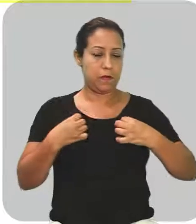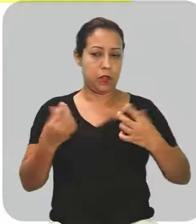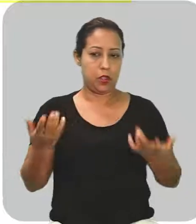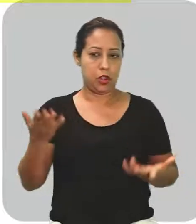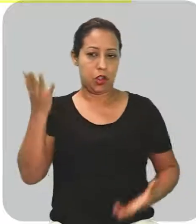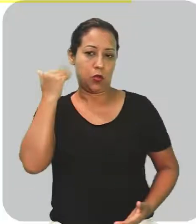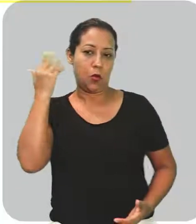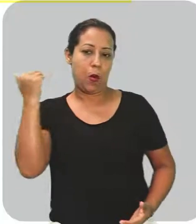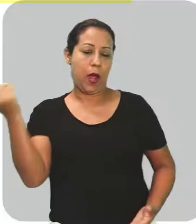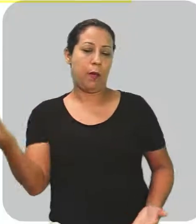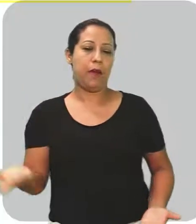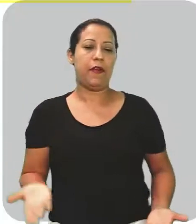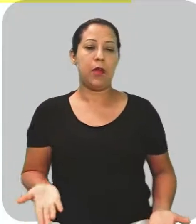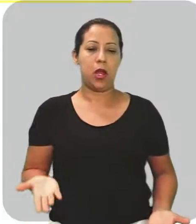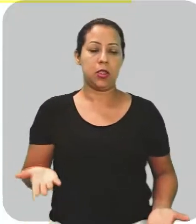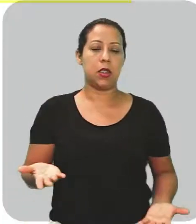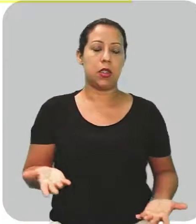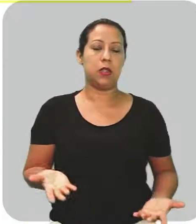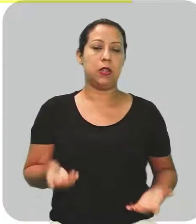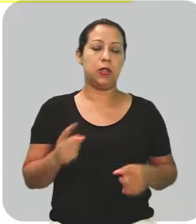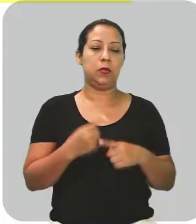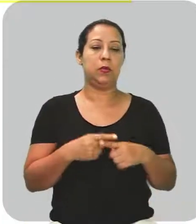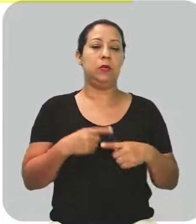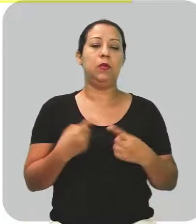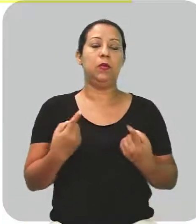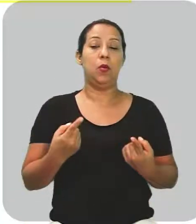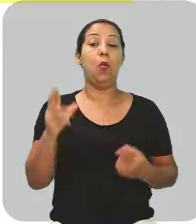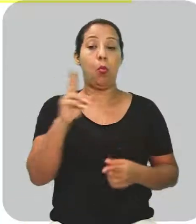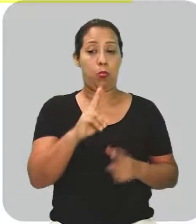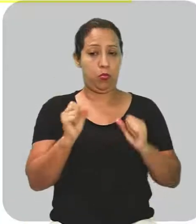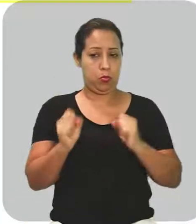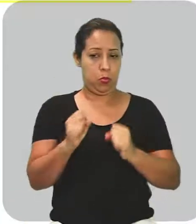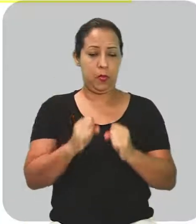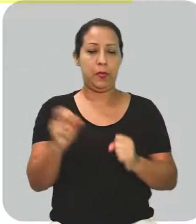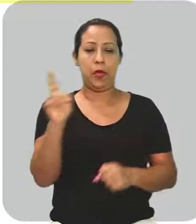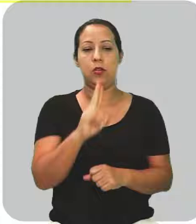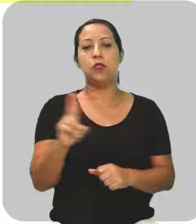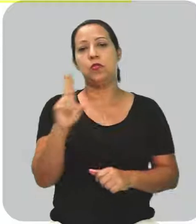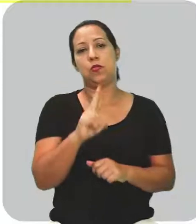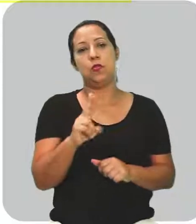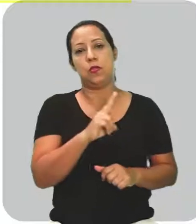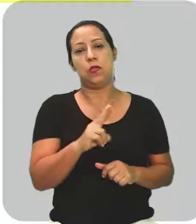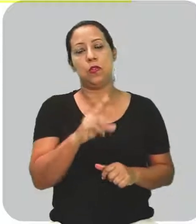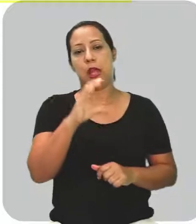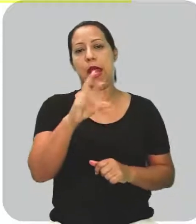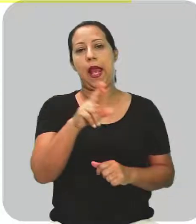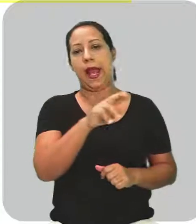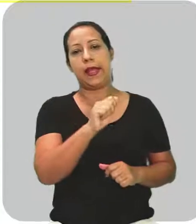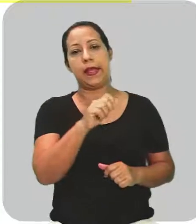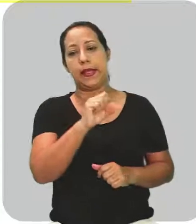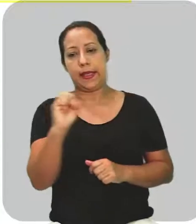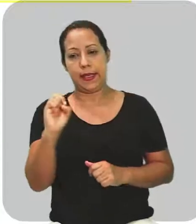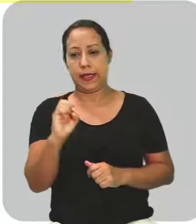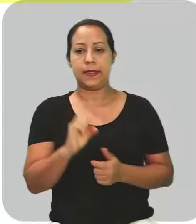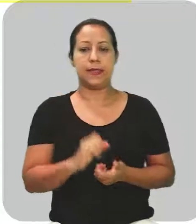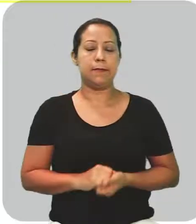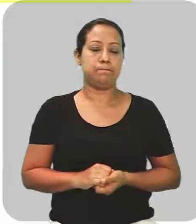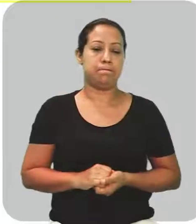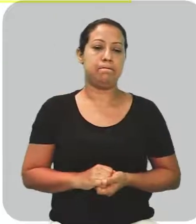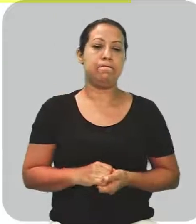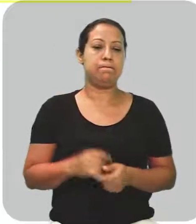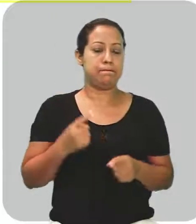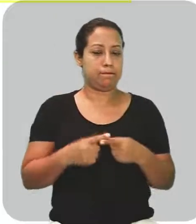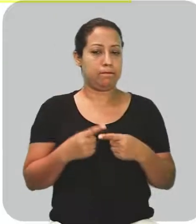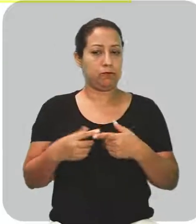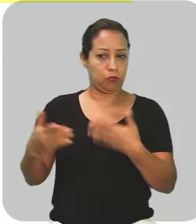coisa. Nessas exceções, aí sim você utiliza a crase, né? Diante aí de